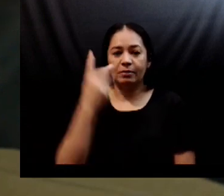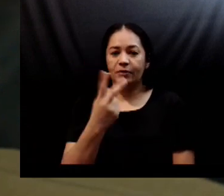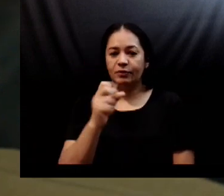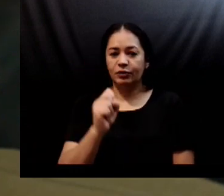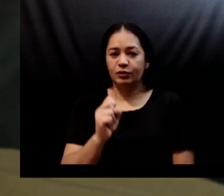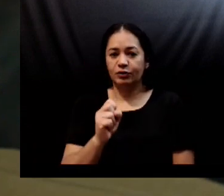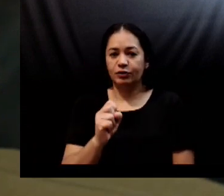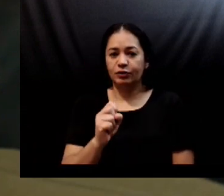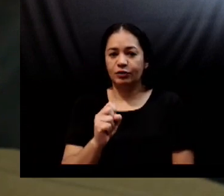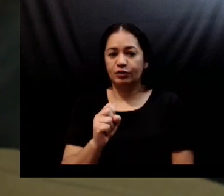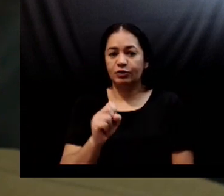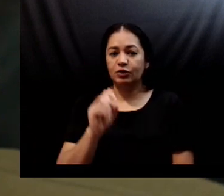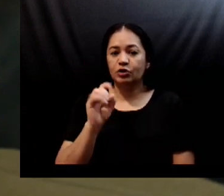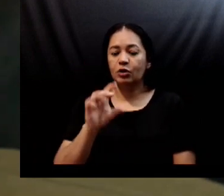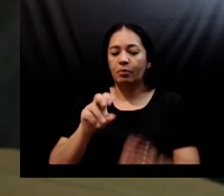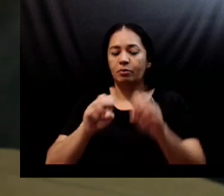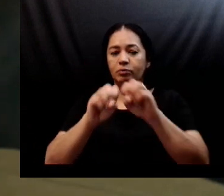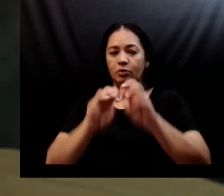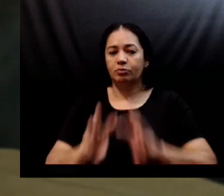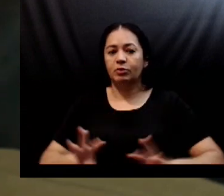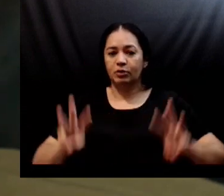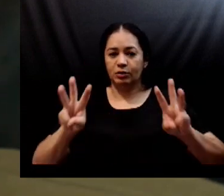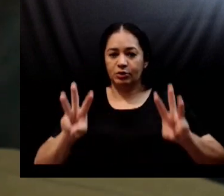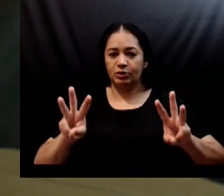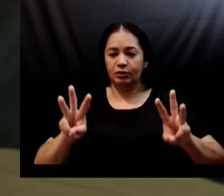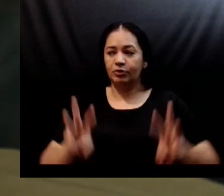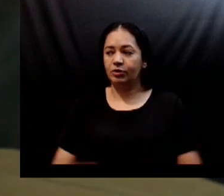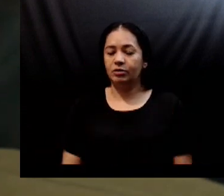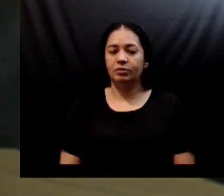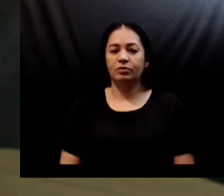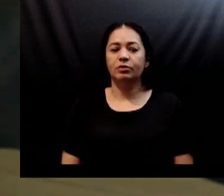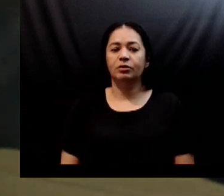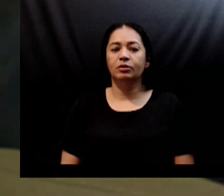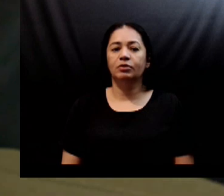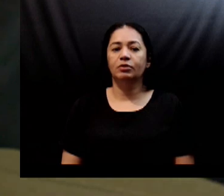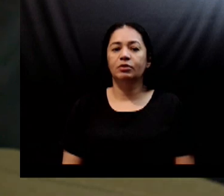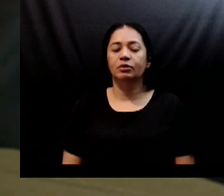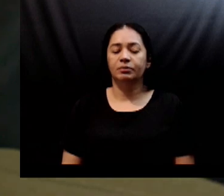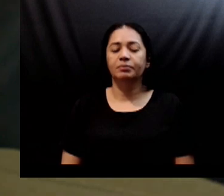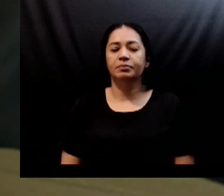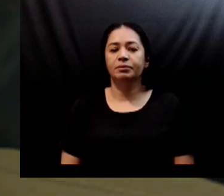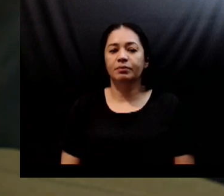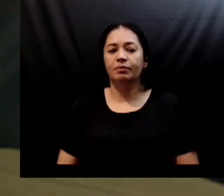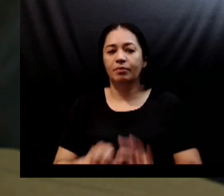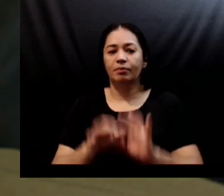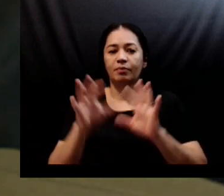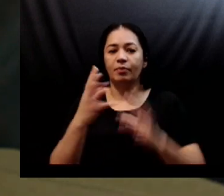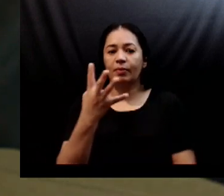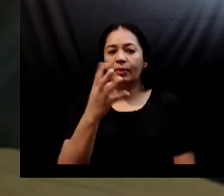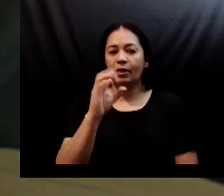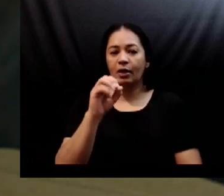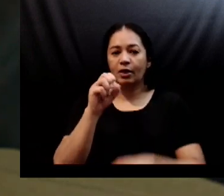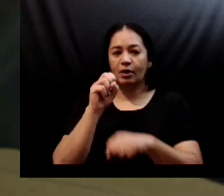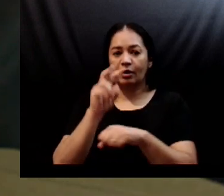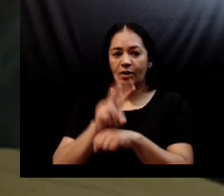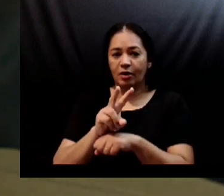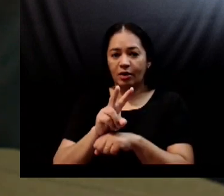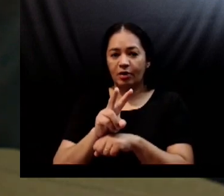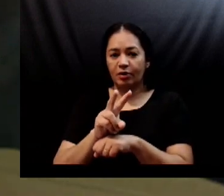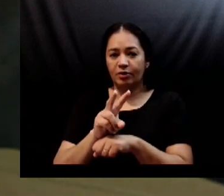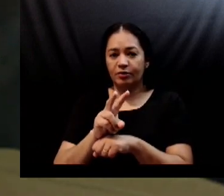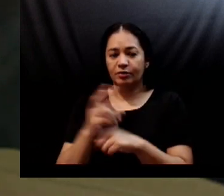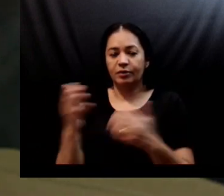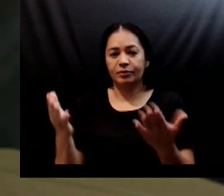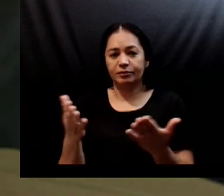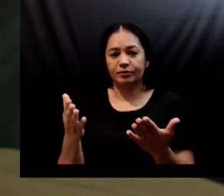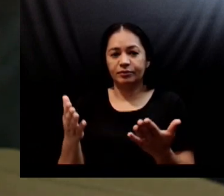pelo site do Departamento de Turismo da Prefeitura, tá? Serão disponibilizadas 40 vagas para este roteiro. A saída